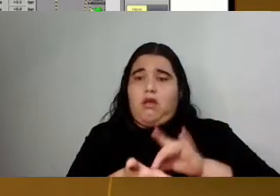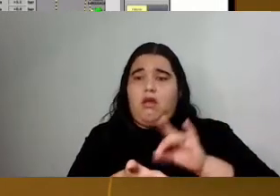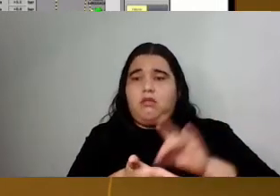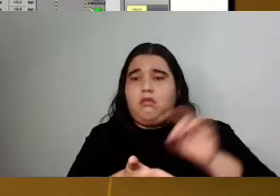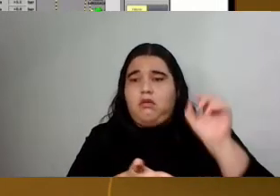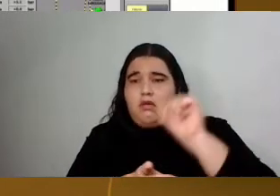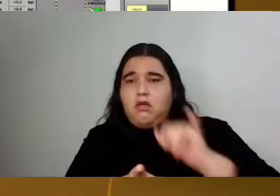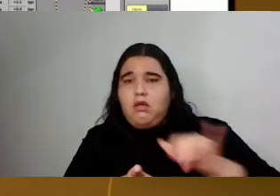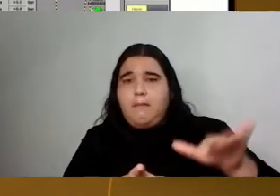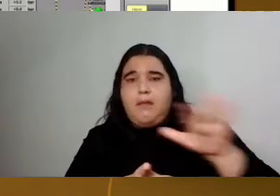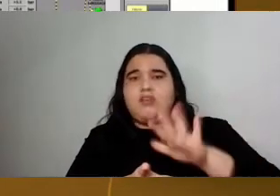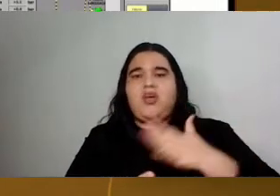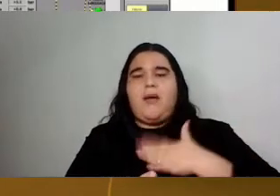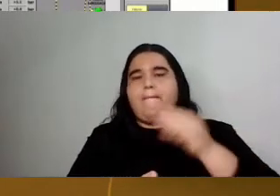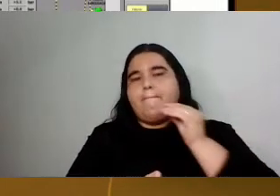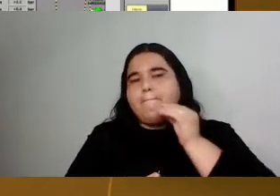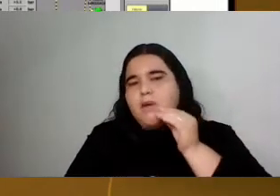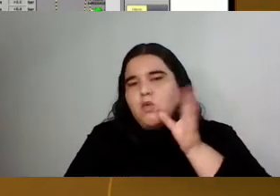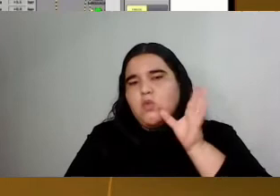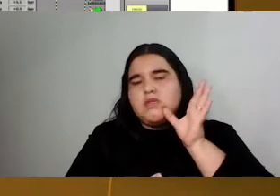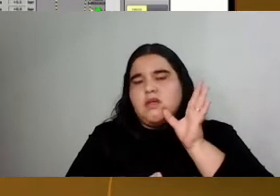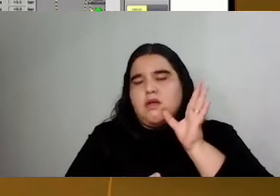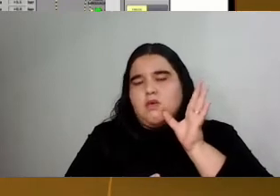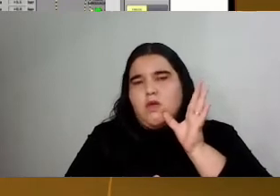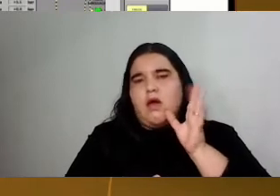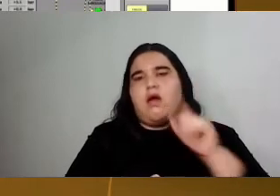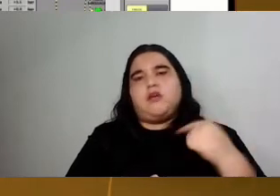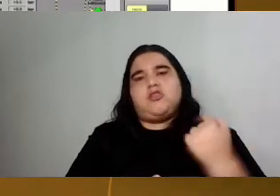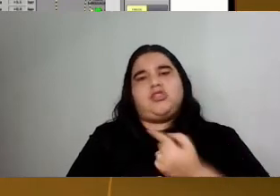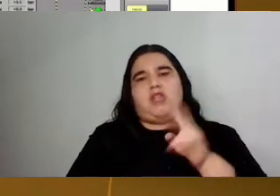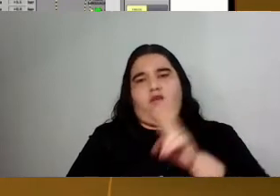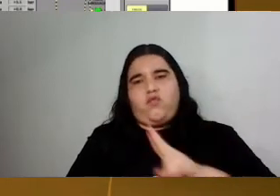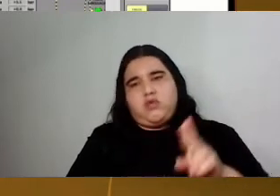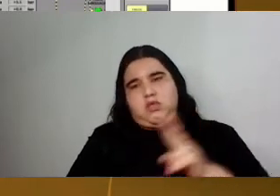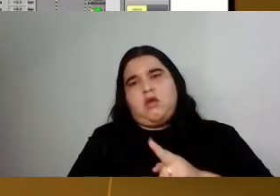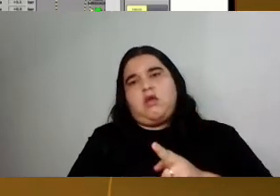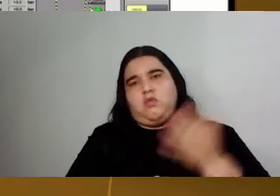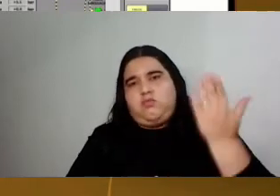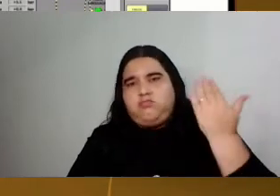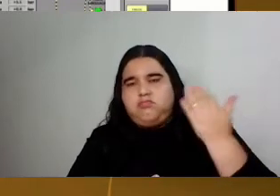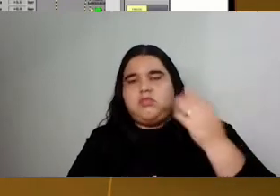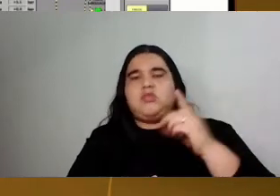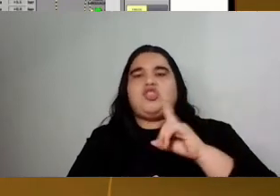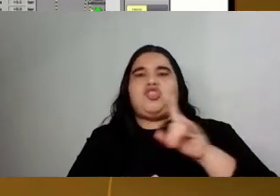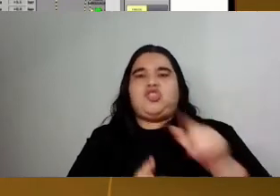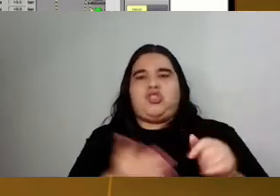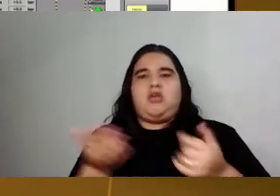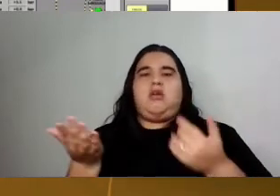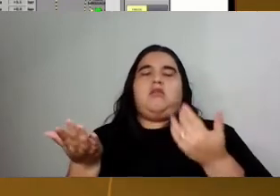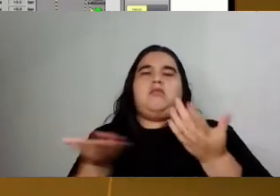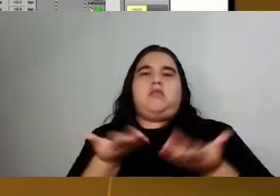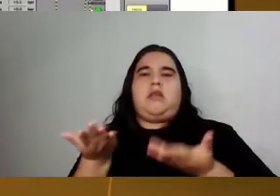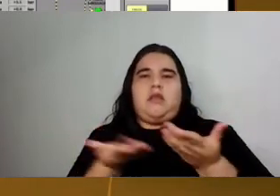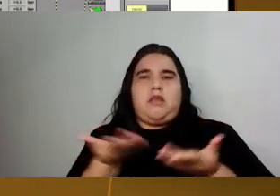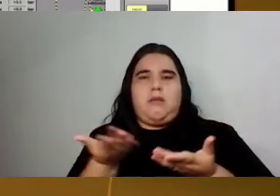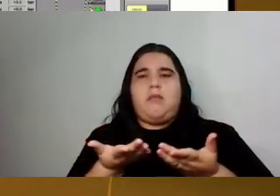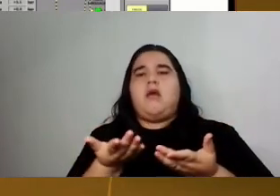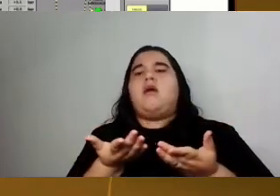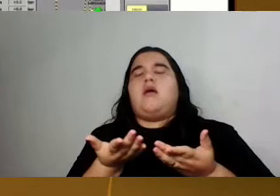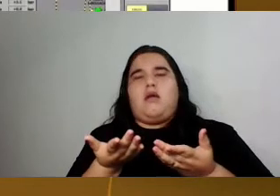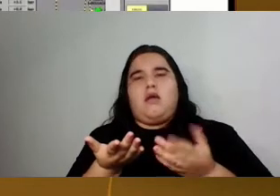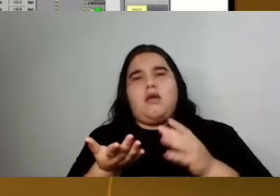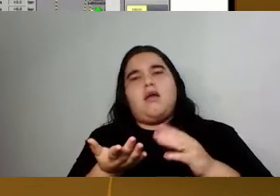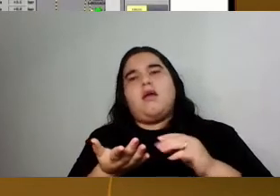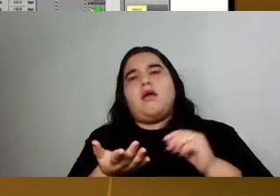do meu celular quando a gente estava utilizando nesse tratamento. Você tem a mesma tela que você tem na IHM, você tem no